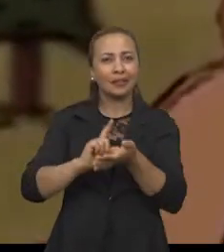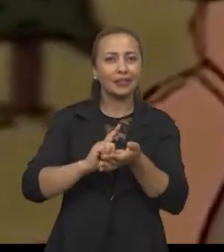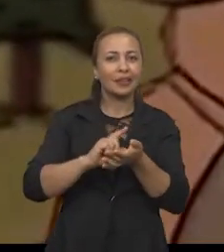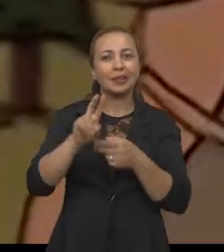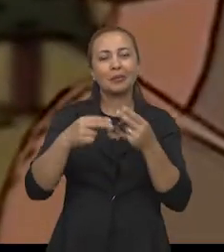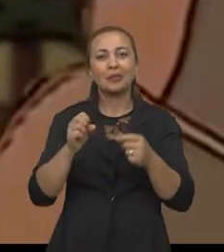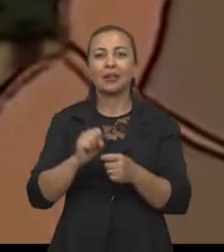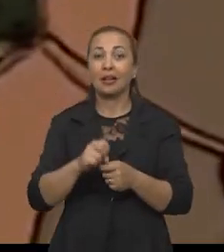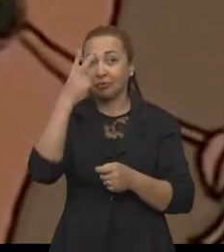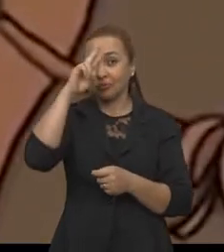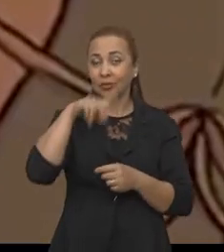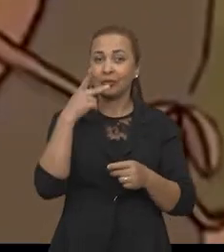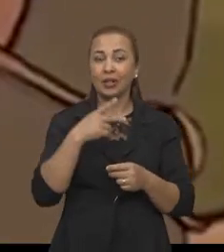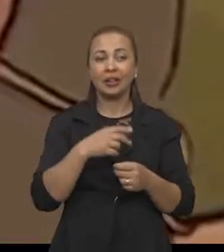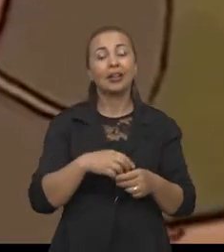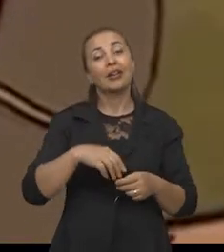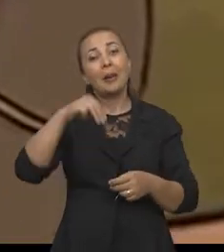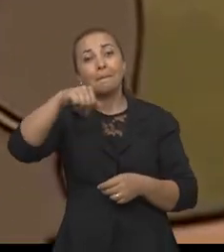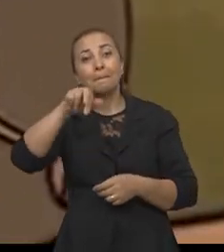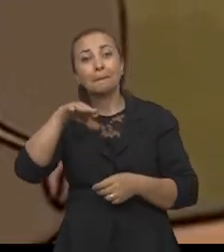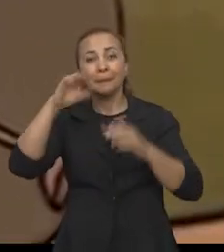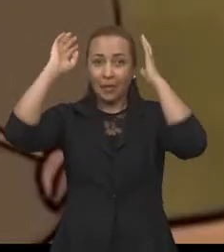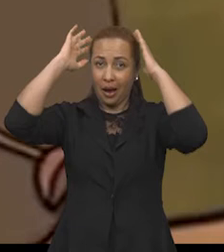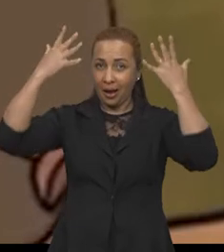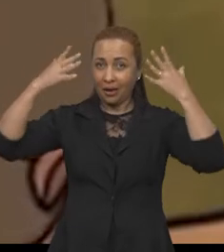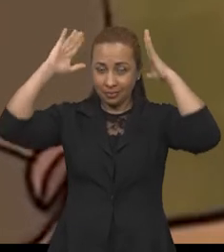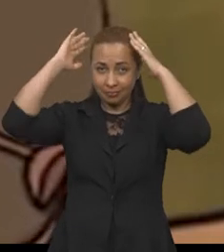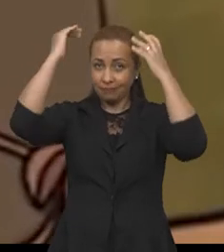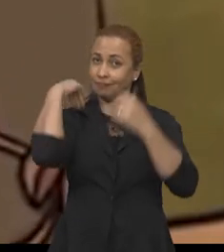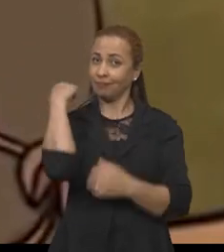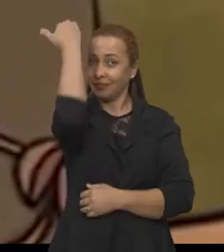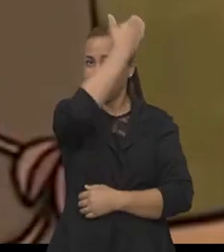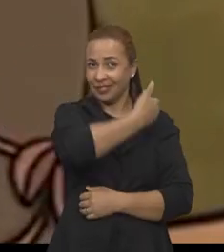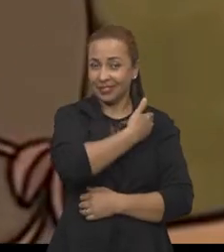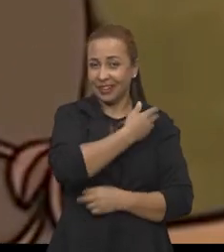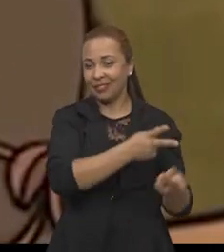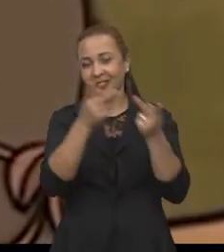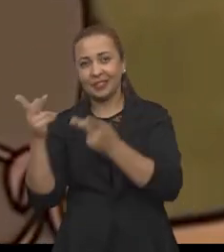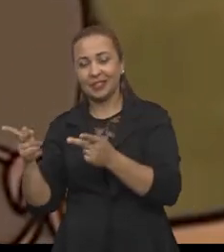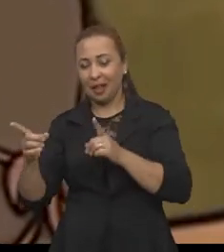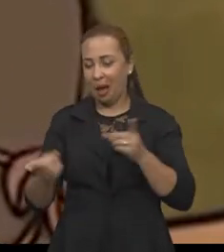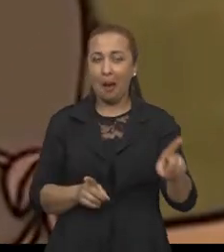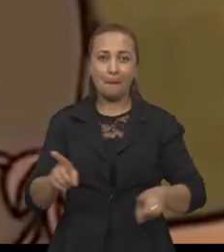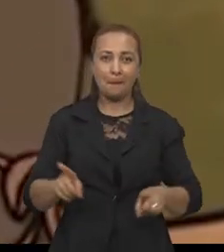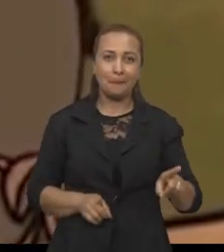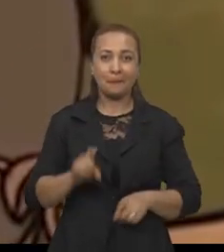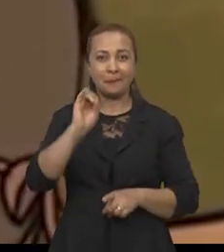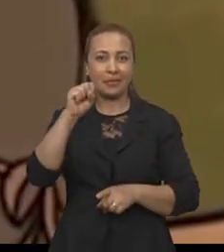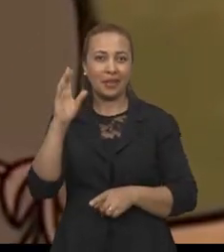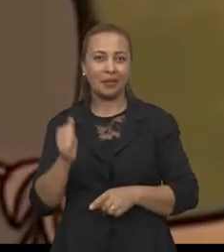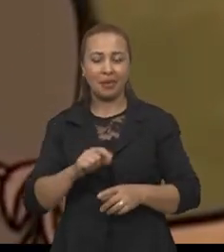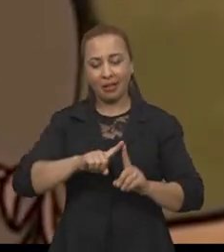conta que Maria vai visitar Isabel, a prima dela, e Isabel anuncia a Maria que está grávida, a grávida de um menino,